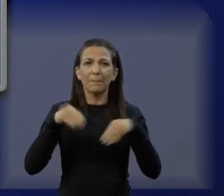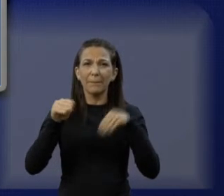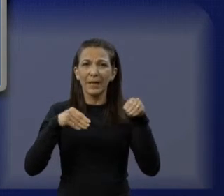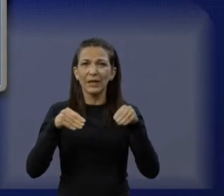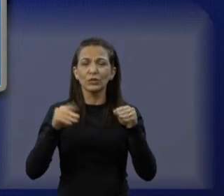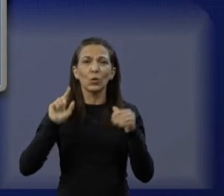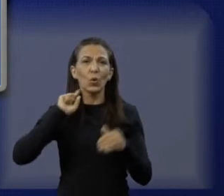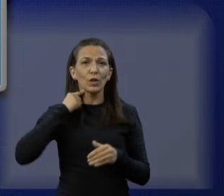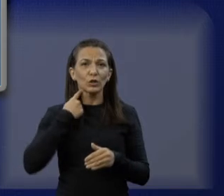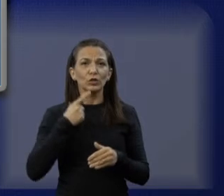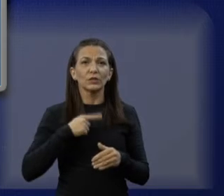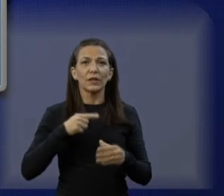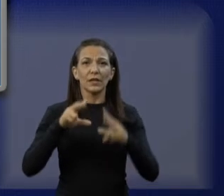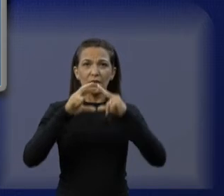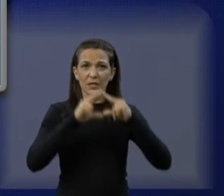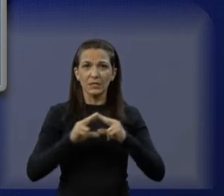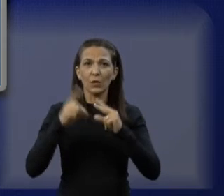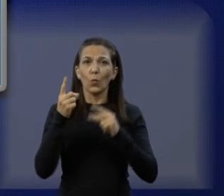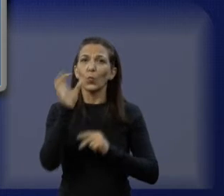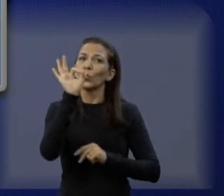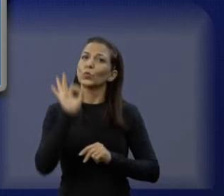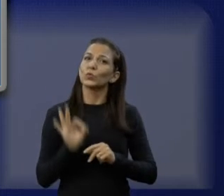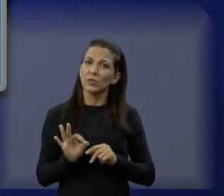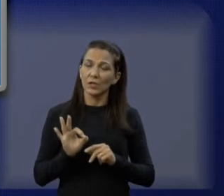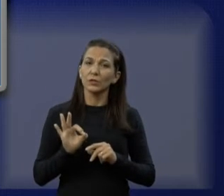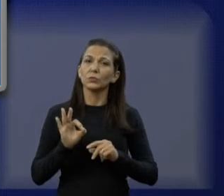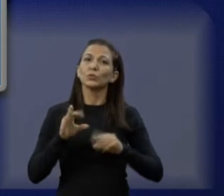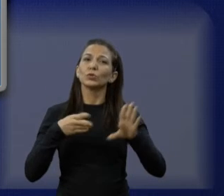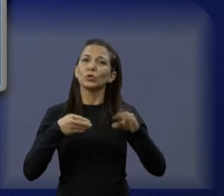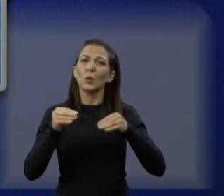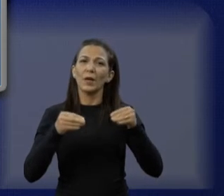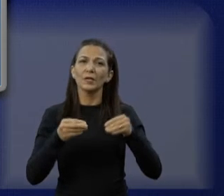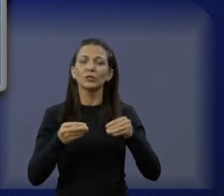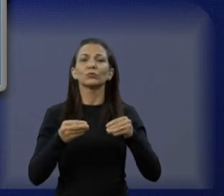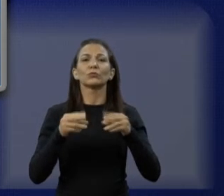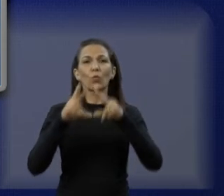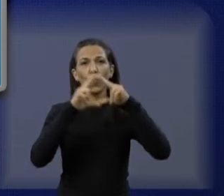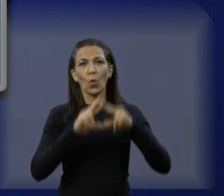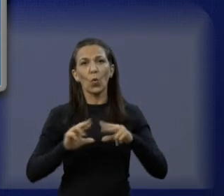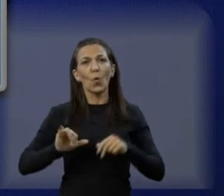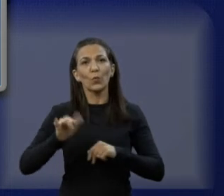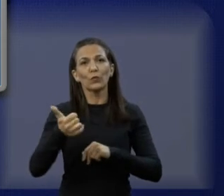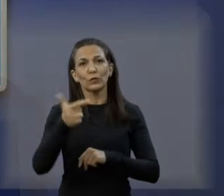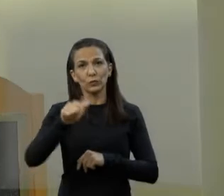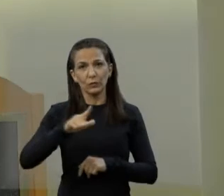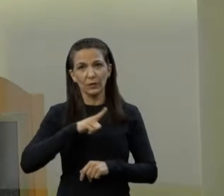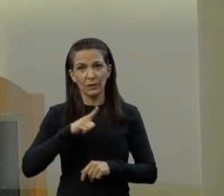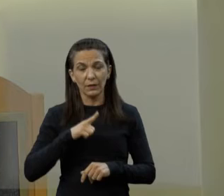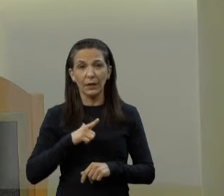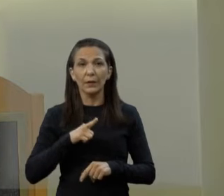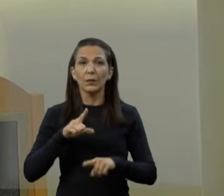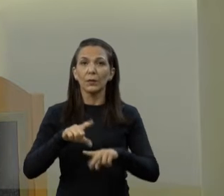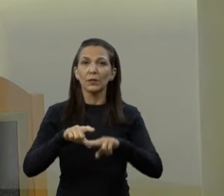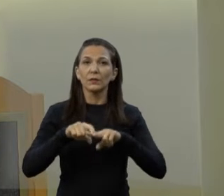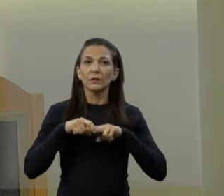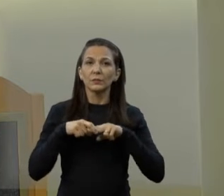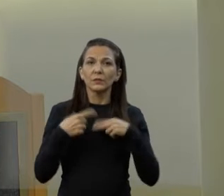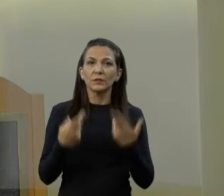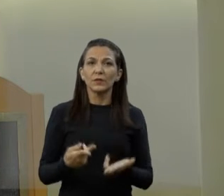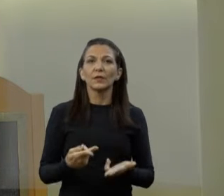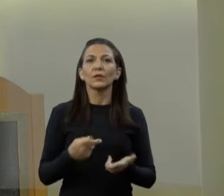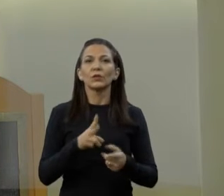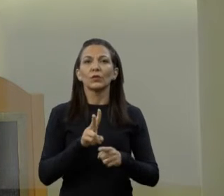recicla apenas um por cento desses resíduos a situação se agrava ainda mais quando fazemos uma